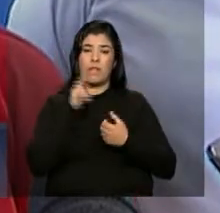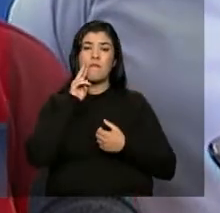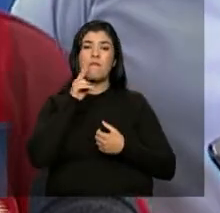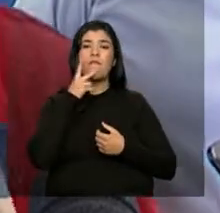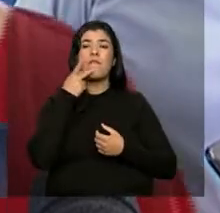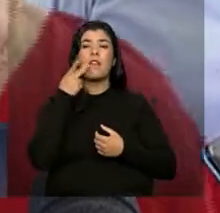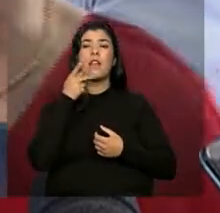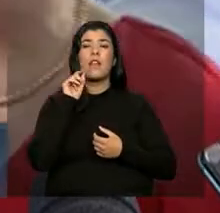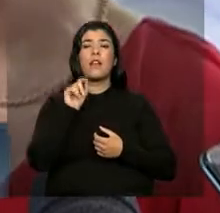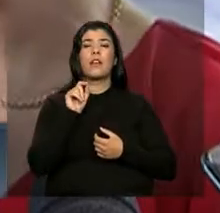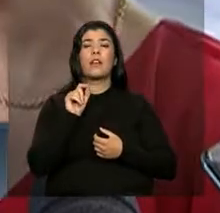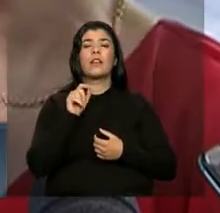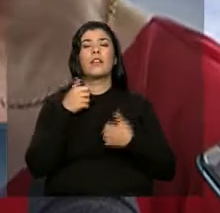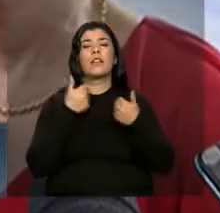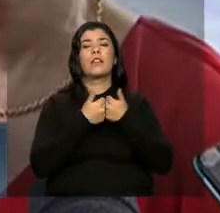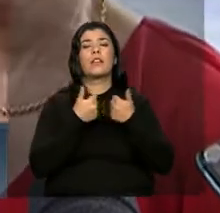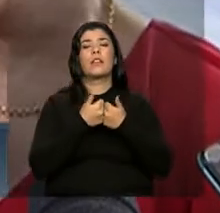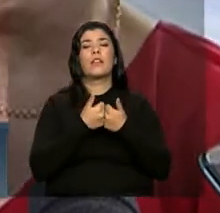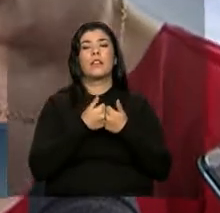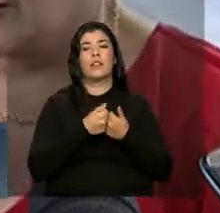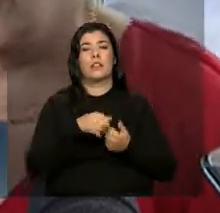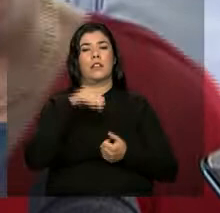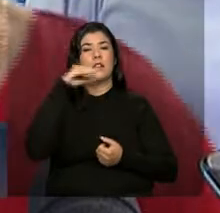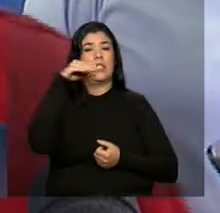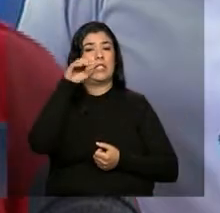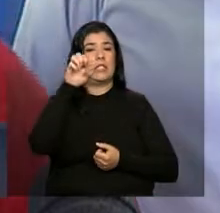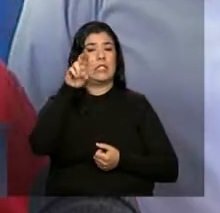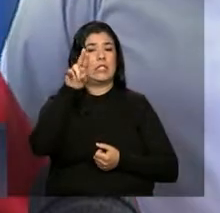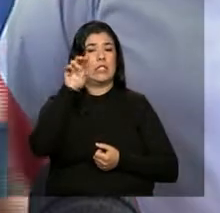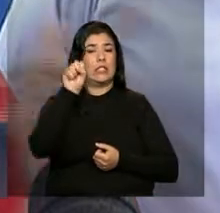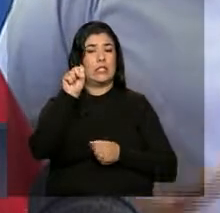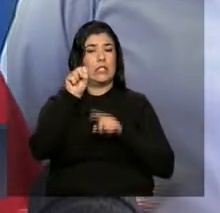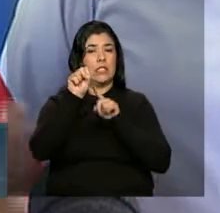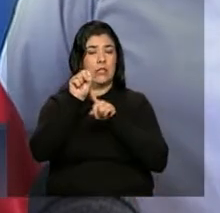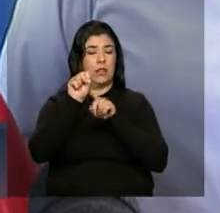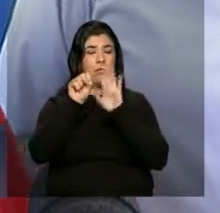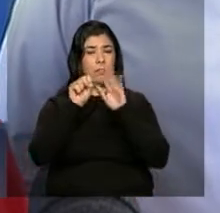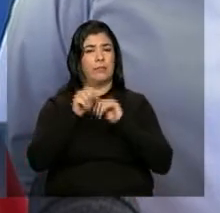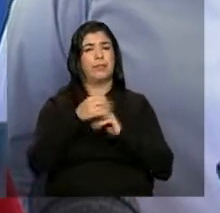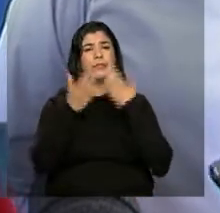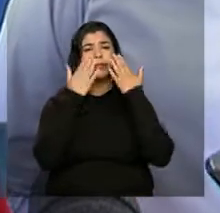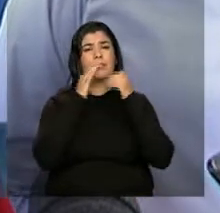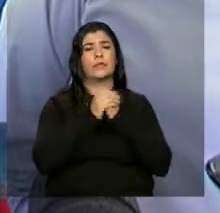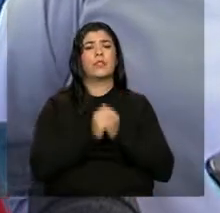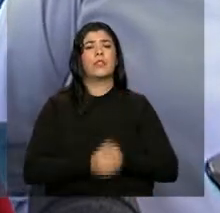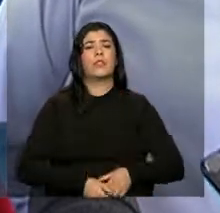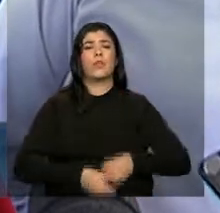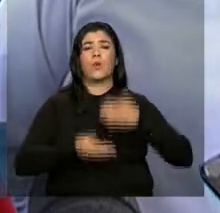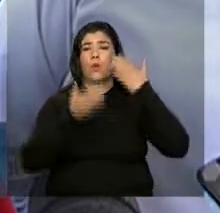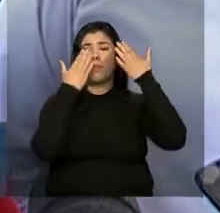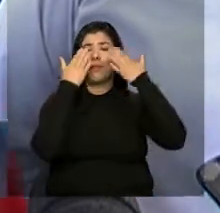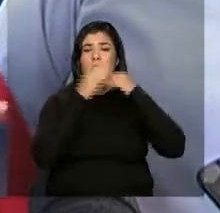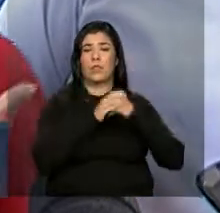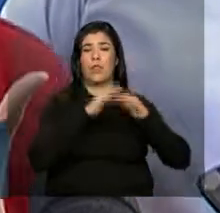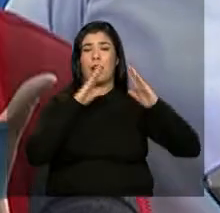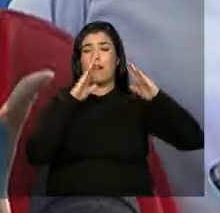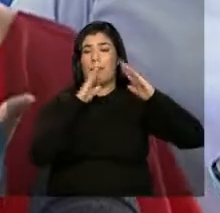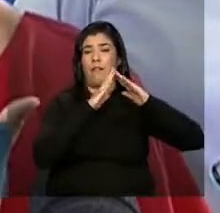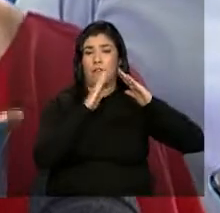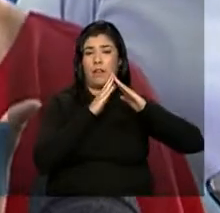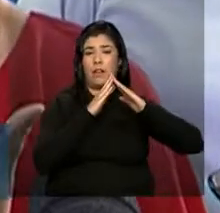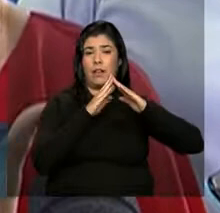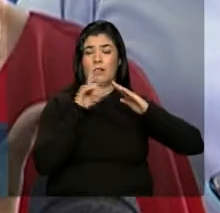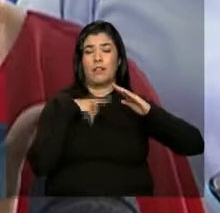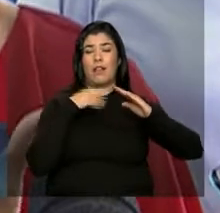quê? Porque casa rima com duas coisas: acesso à educação,